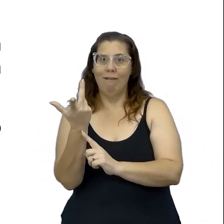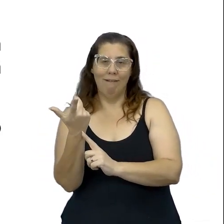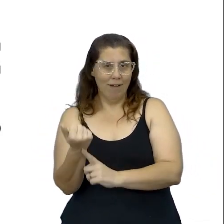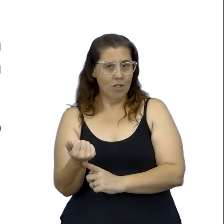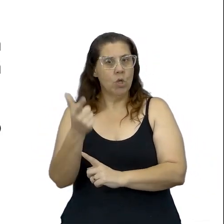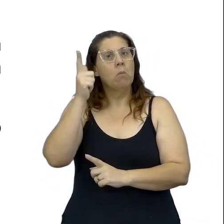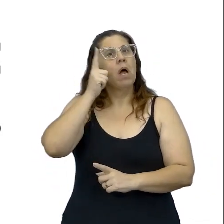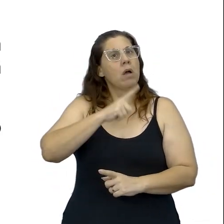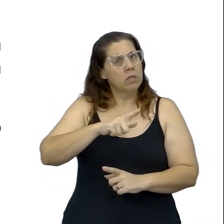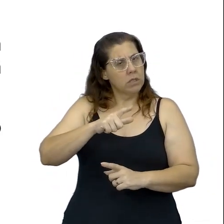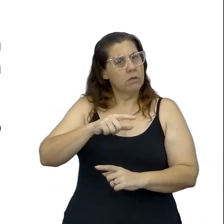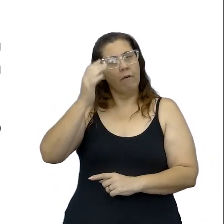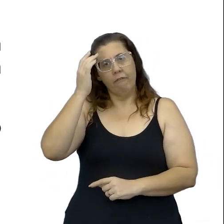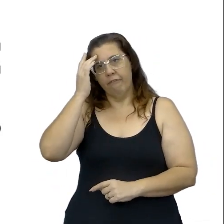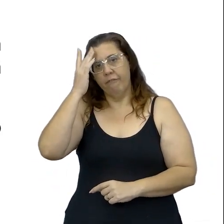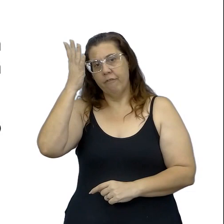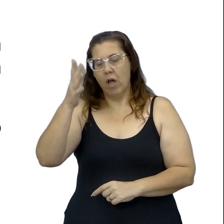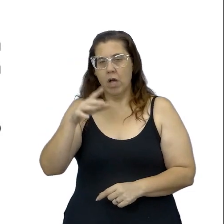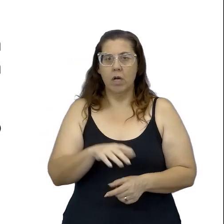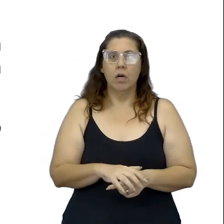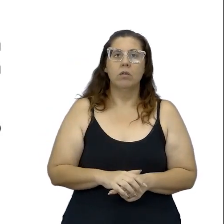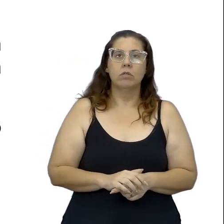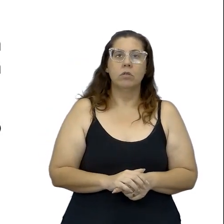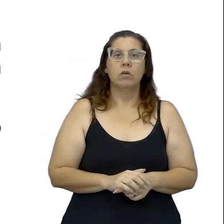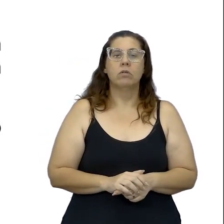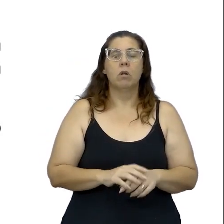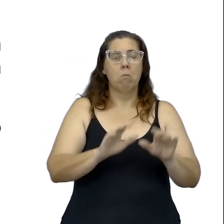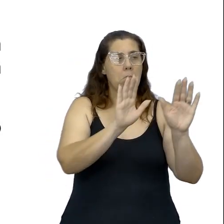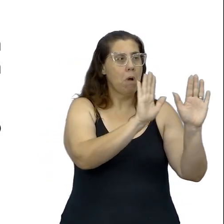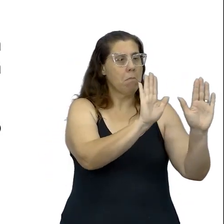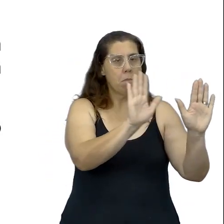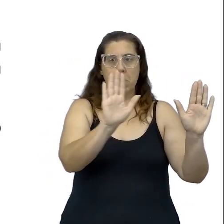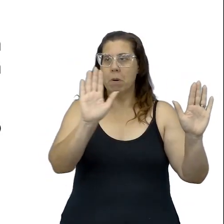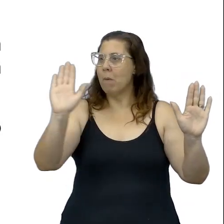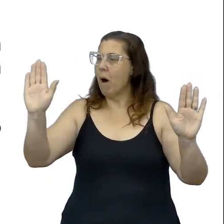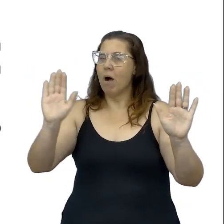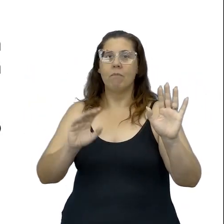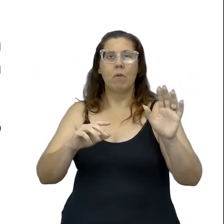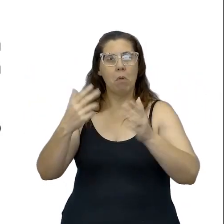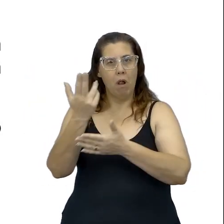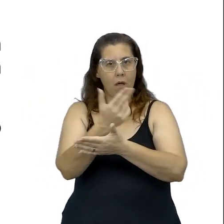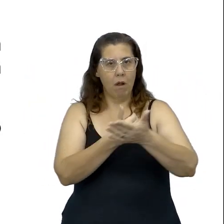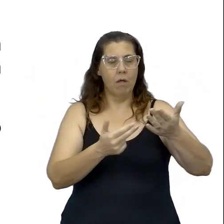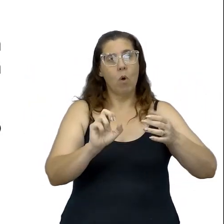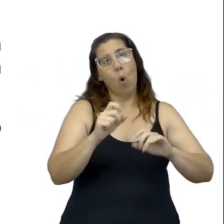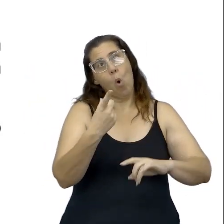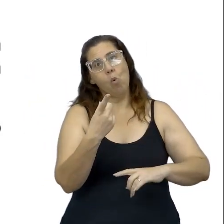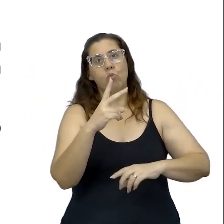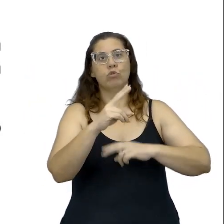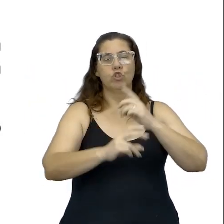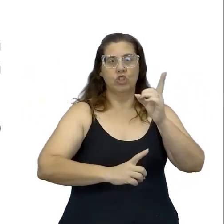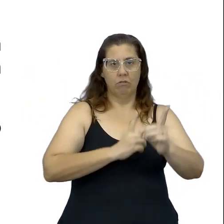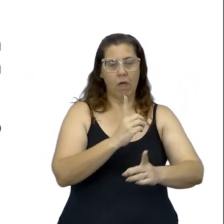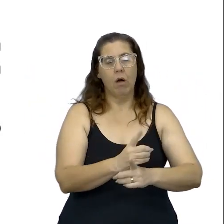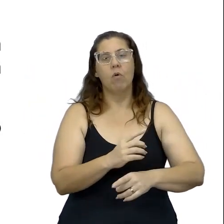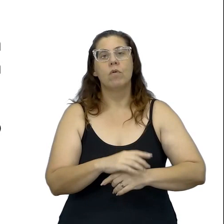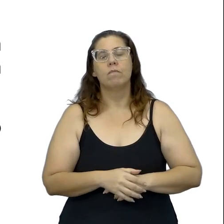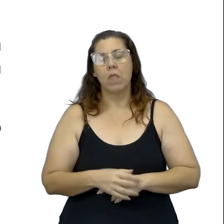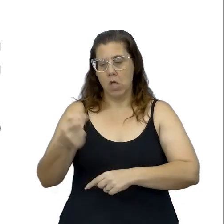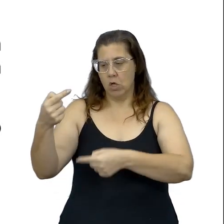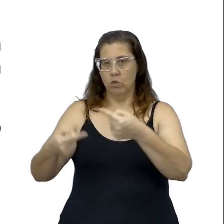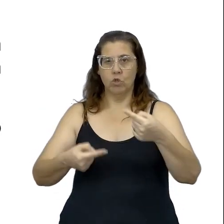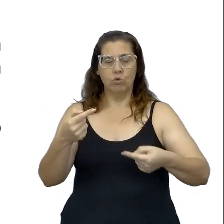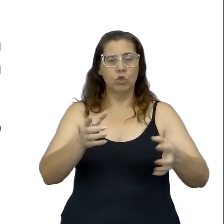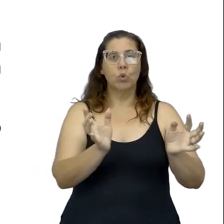para possibilitar, por exemplo, a construção de um mural na escola, ou se ele vai ser um mural digital, né? Discutir